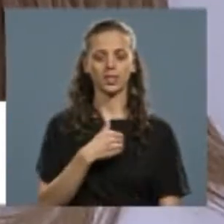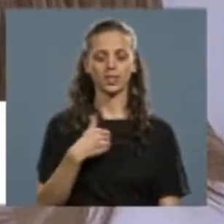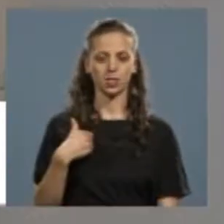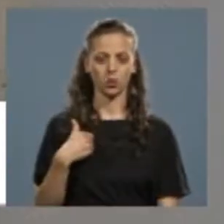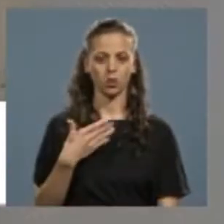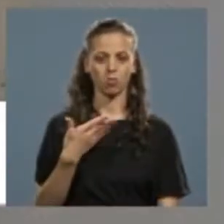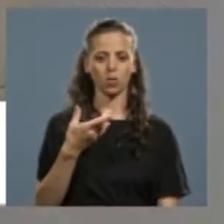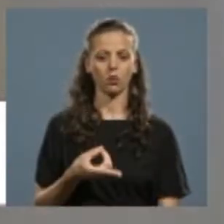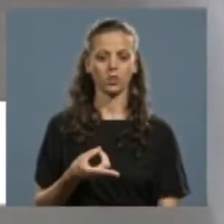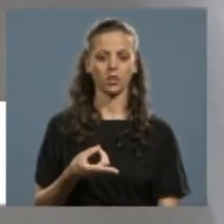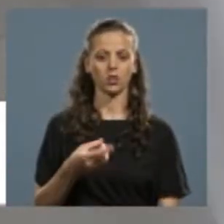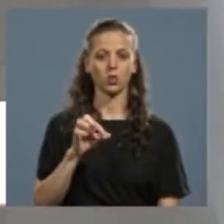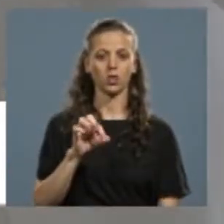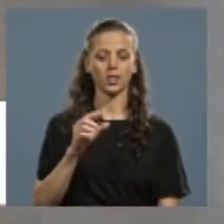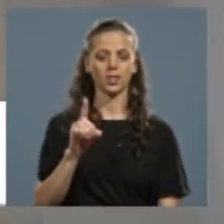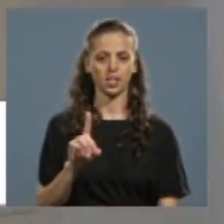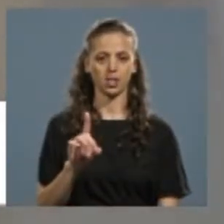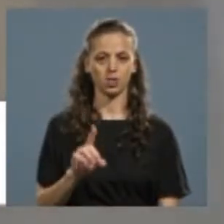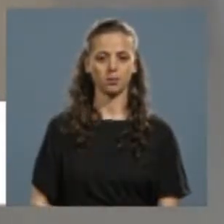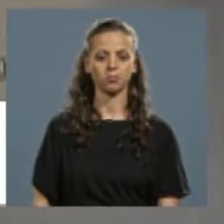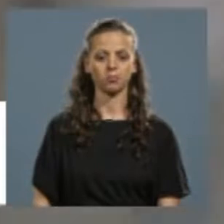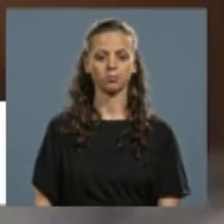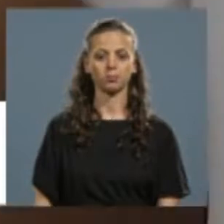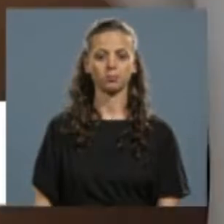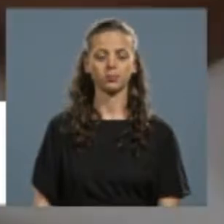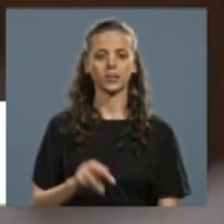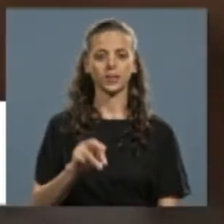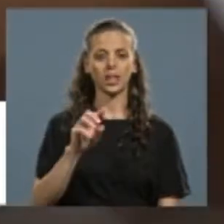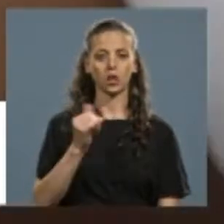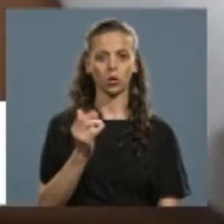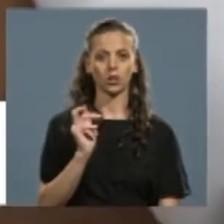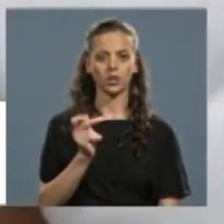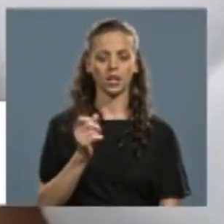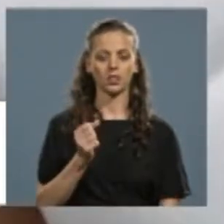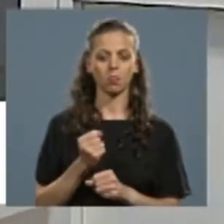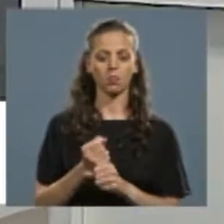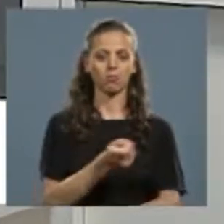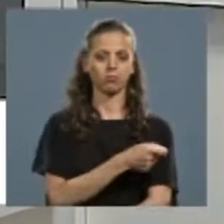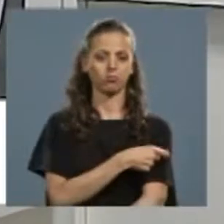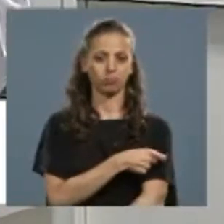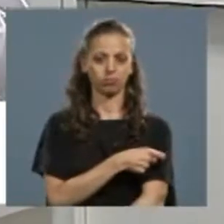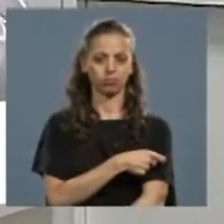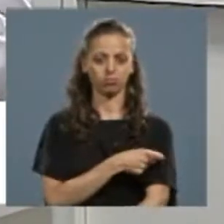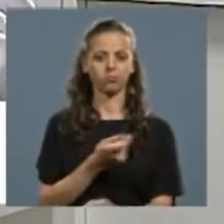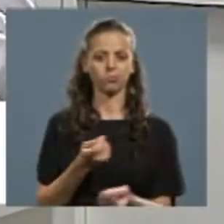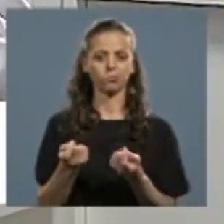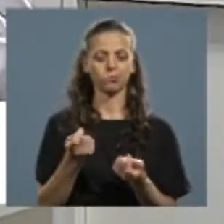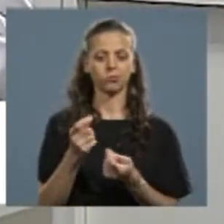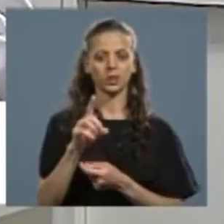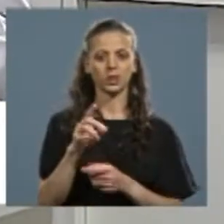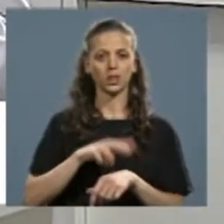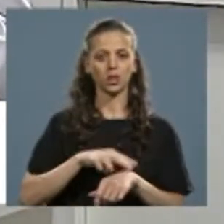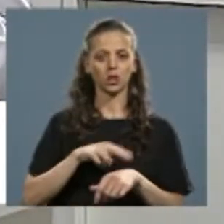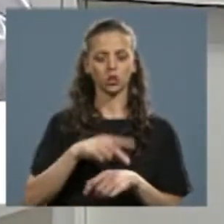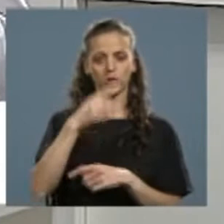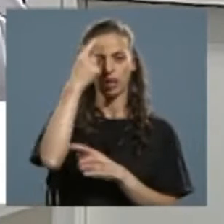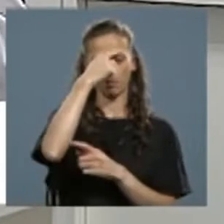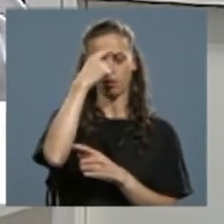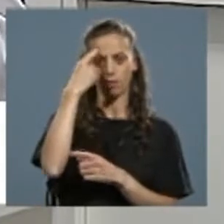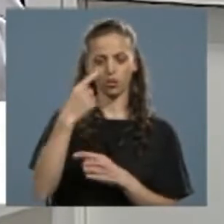em 1986. Há 32 anos que trabalha na vacinação, coordena 6 direções de enfermagem